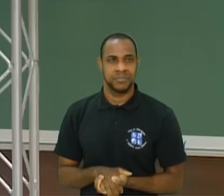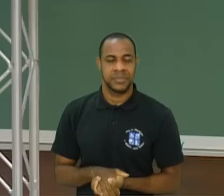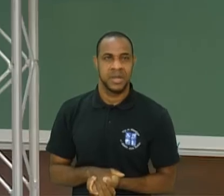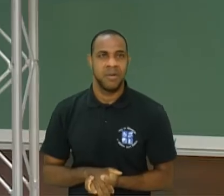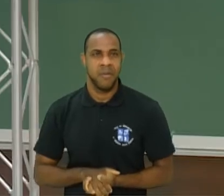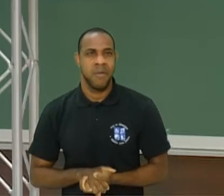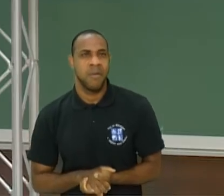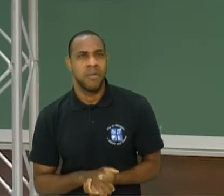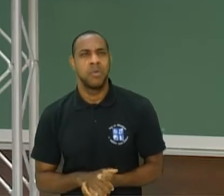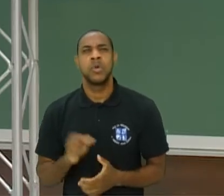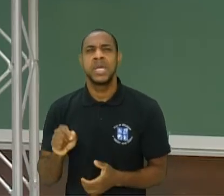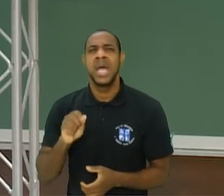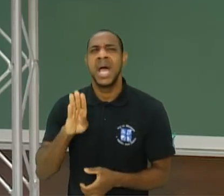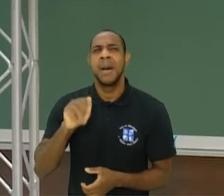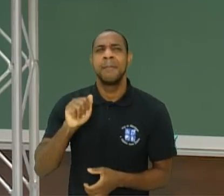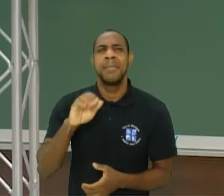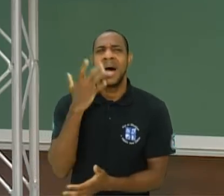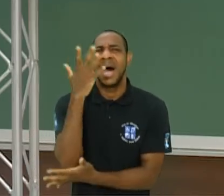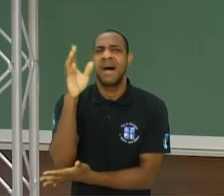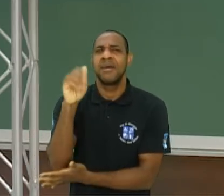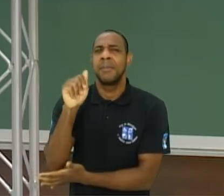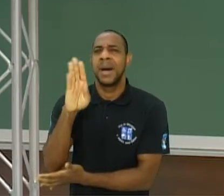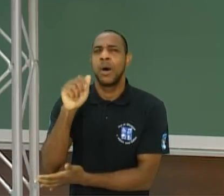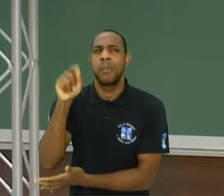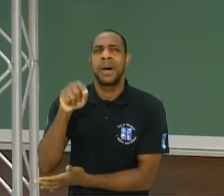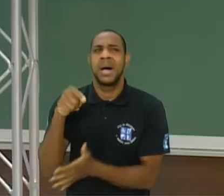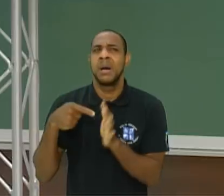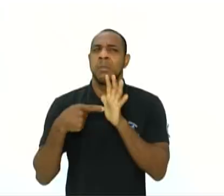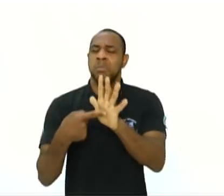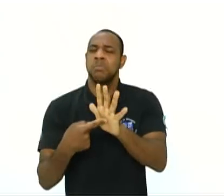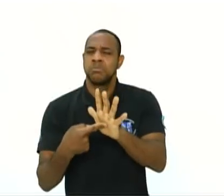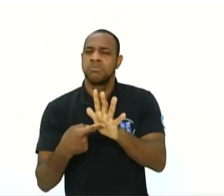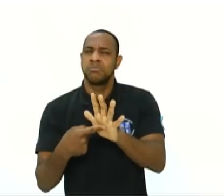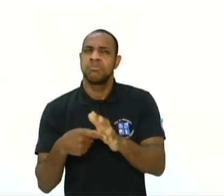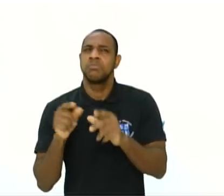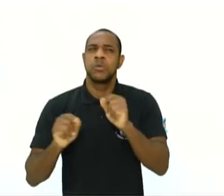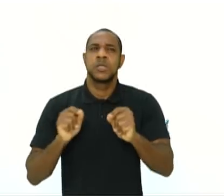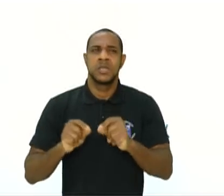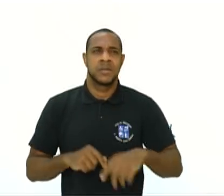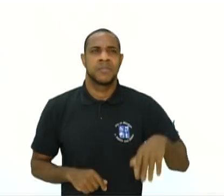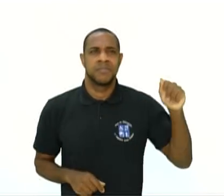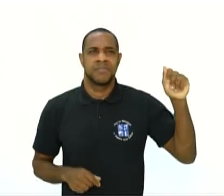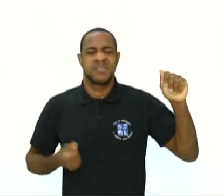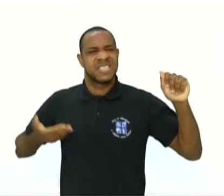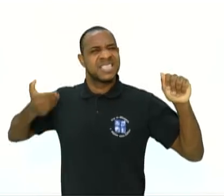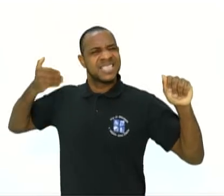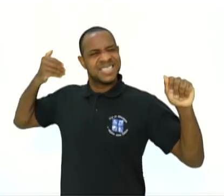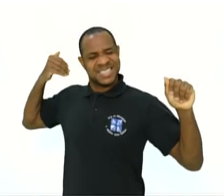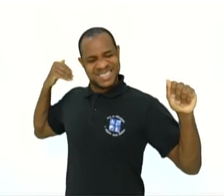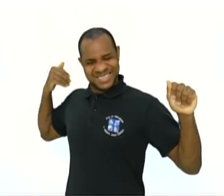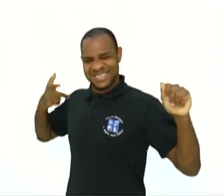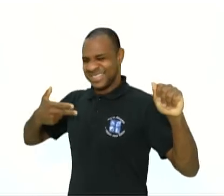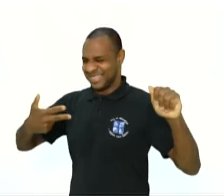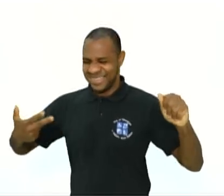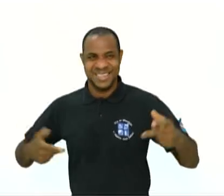O que a árvore do baobá representa? Letra A, ancestralidade. Letra